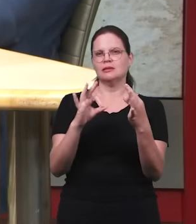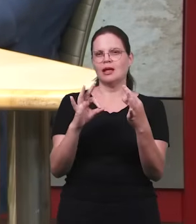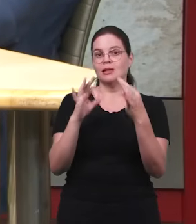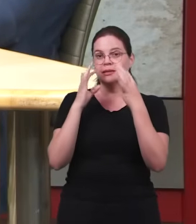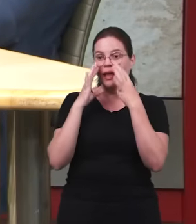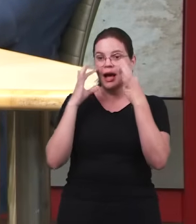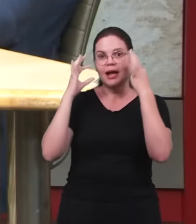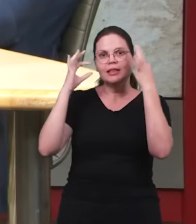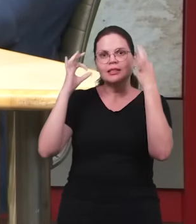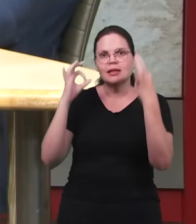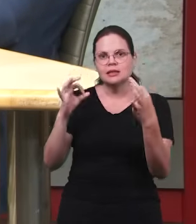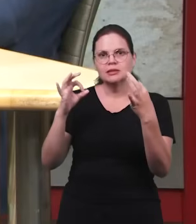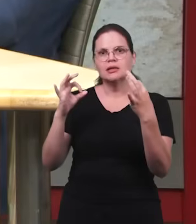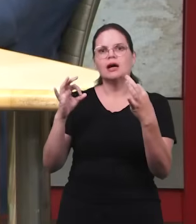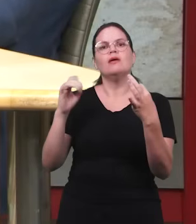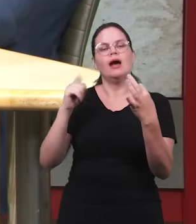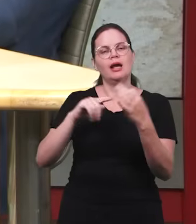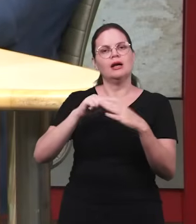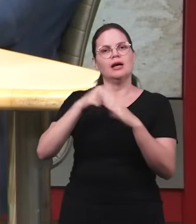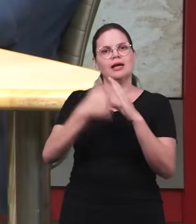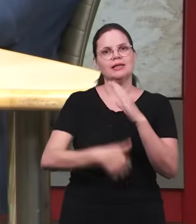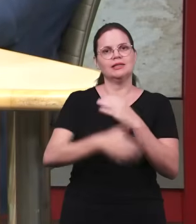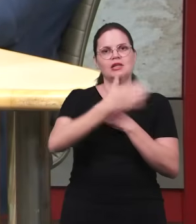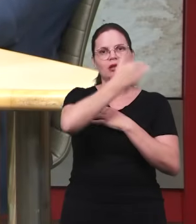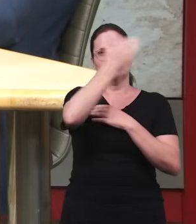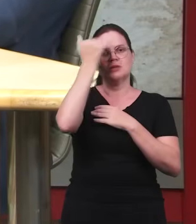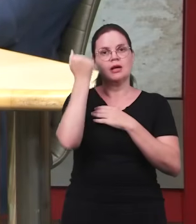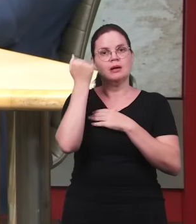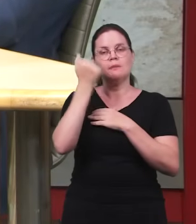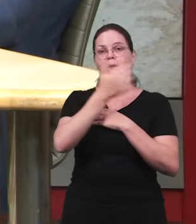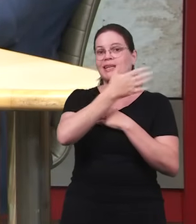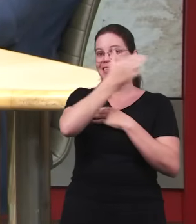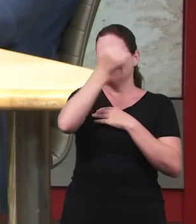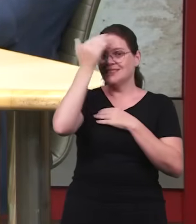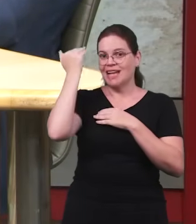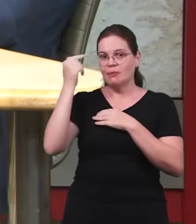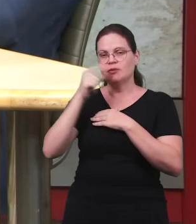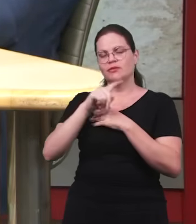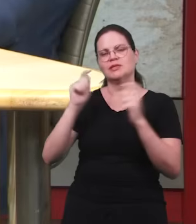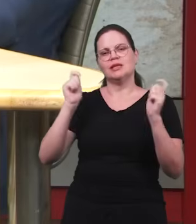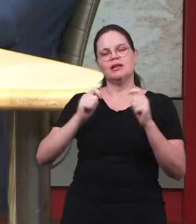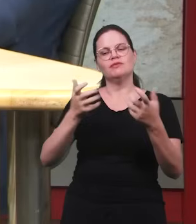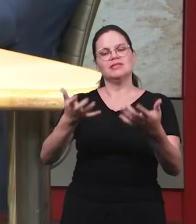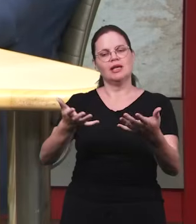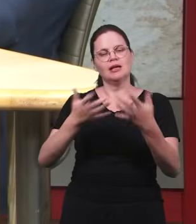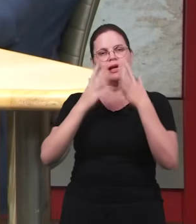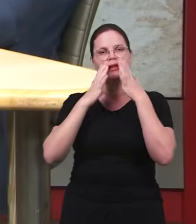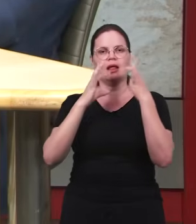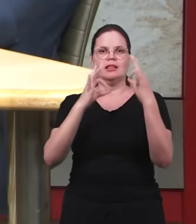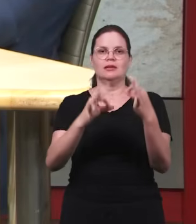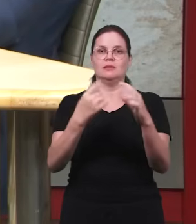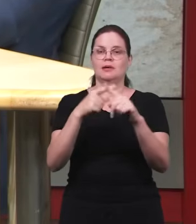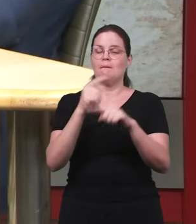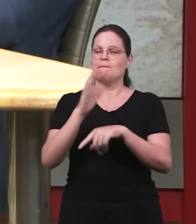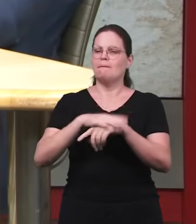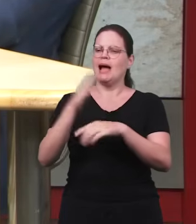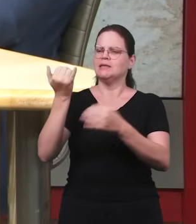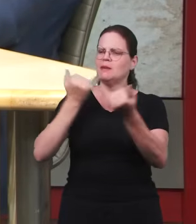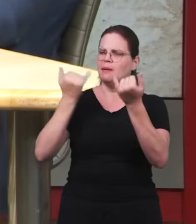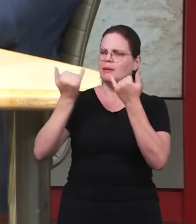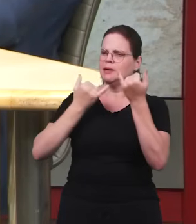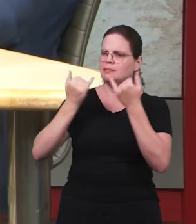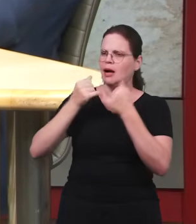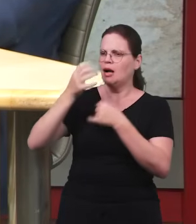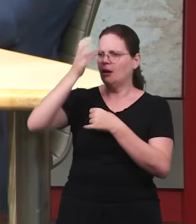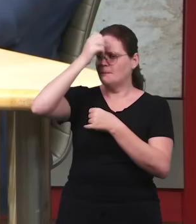do sábio. O sábio, ele é pronto para ouvir. Isso. E quanto mais ele ouve, ele mais sábio fica, porque ele